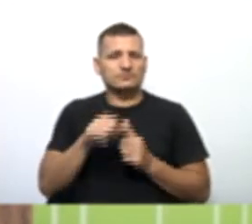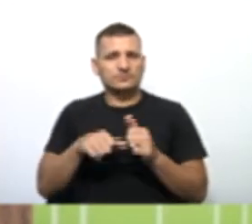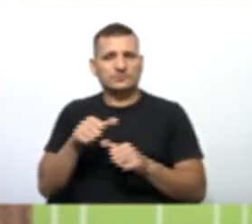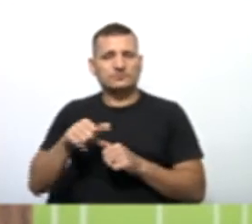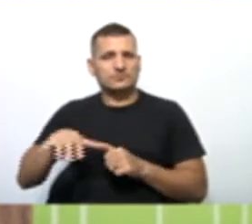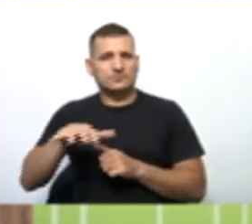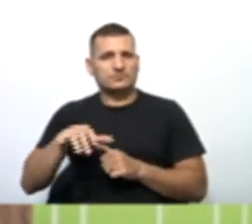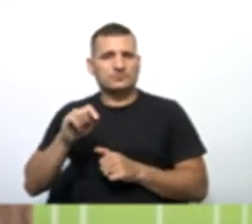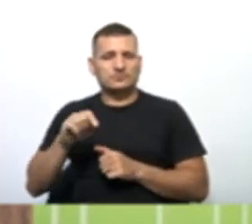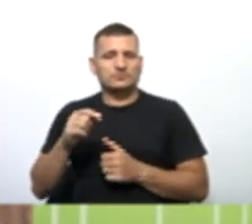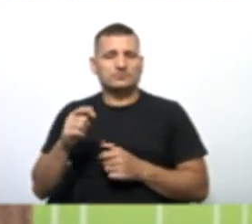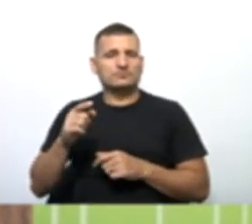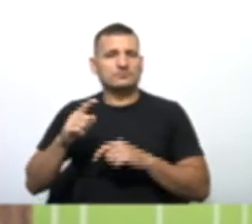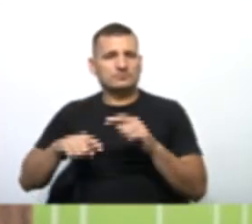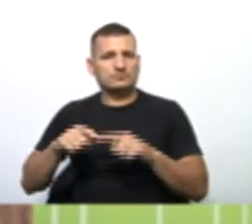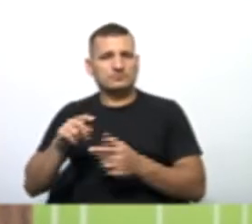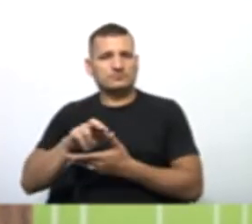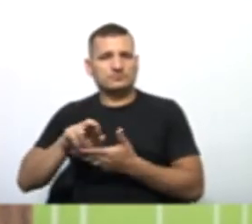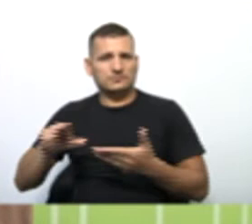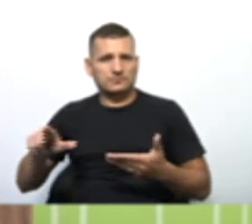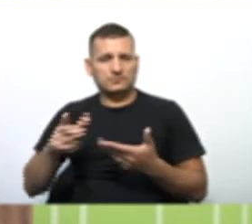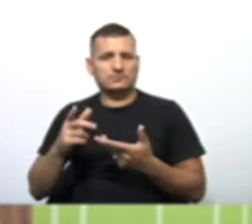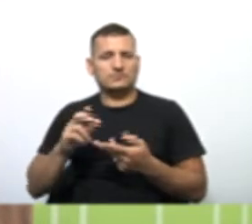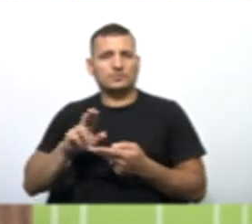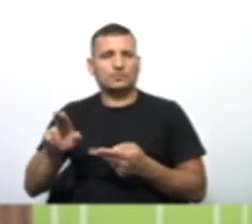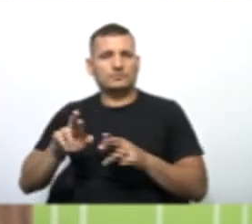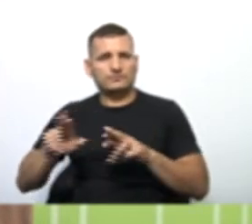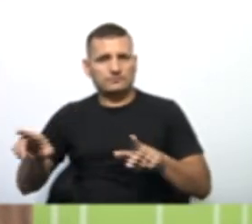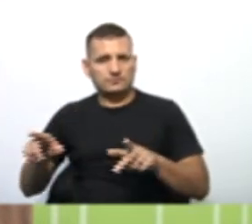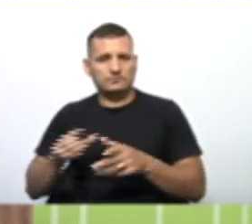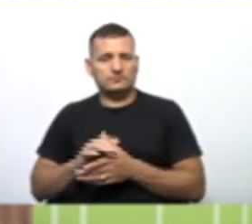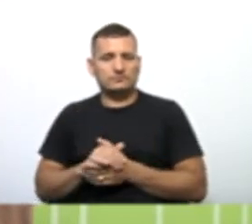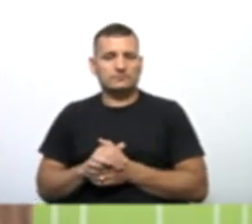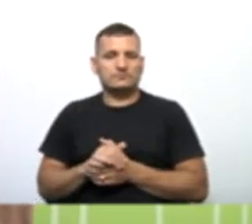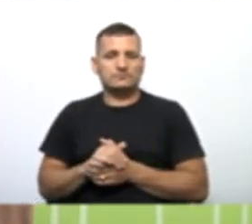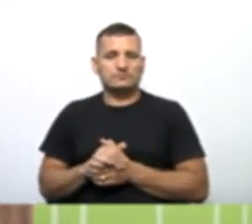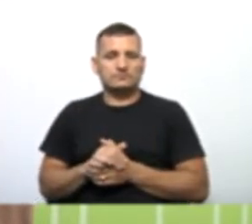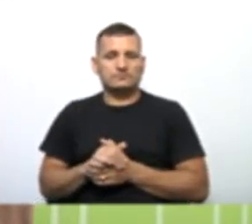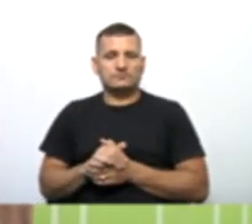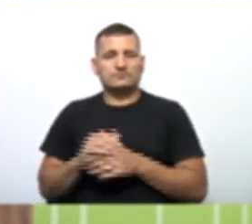com acesso diferente, nome diferente. Ah, o sistema acessa por